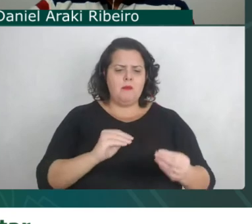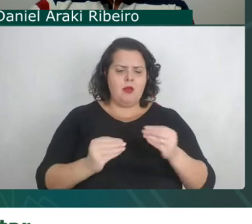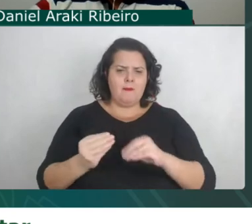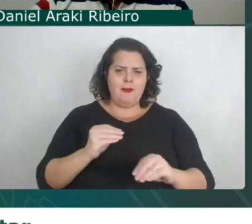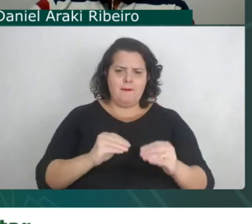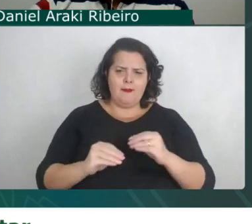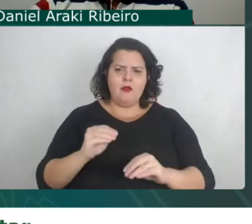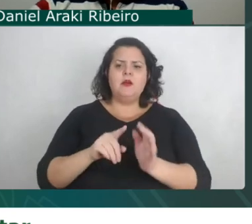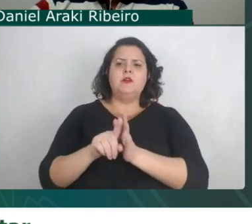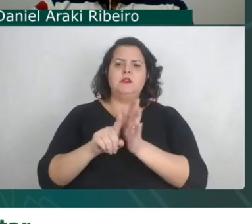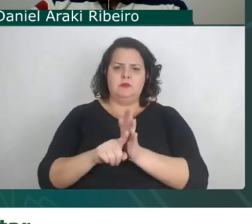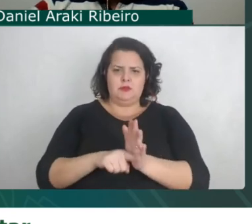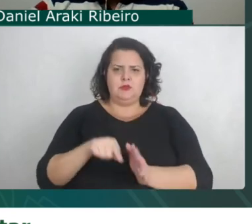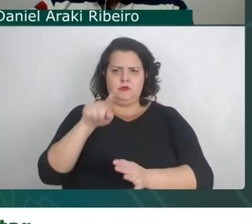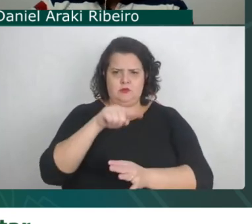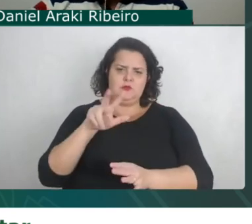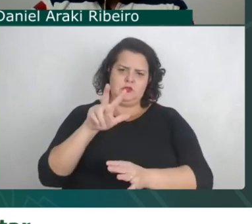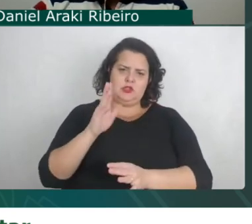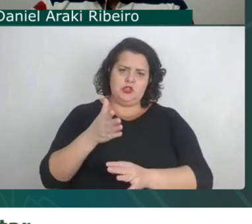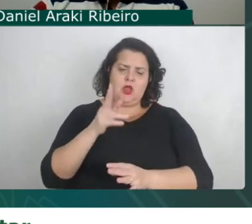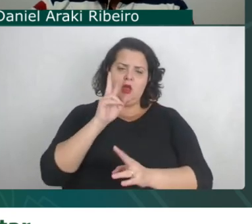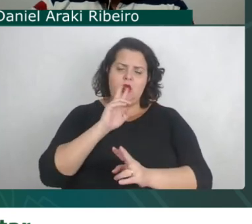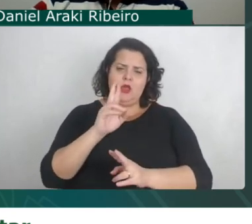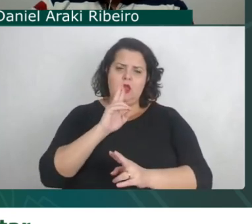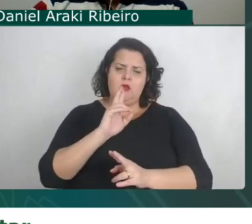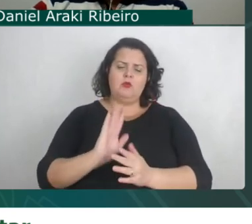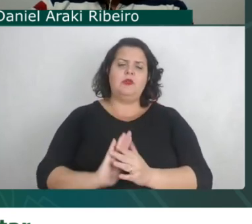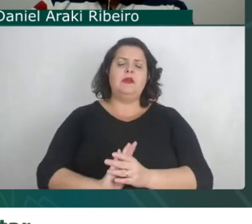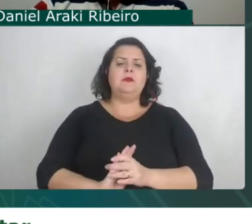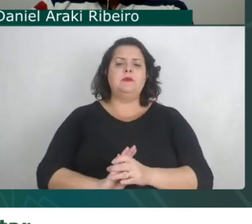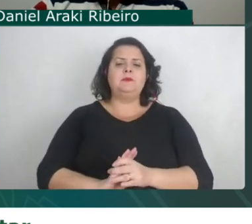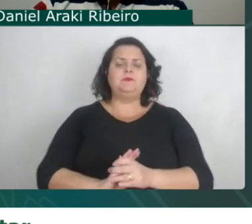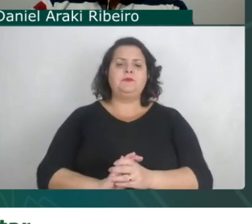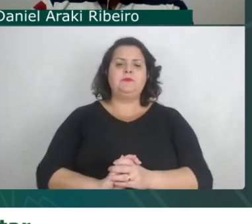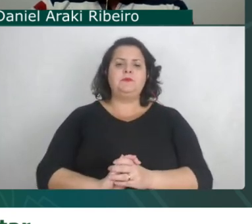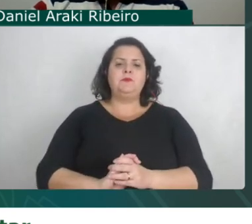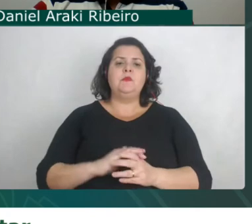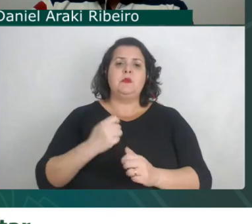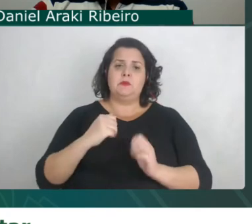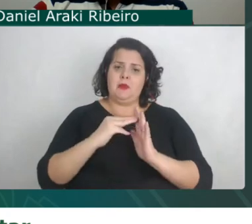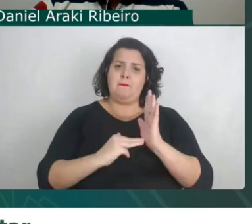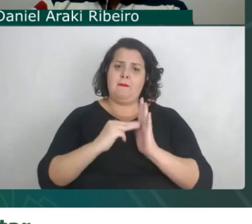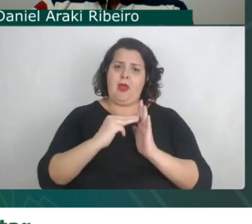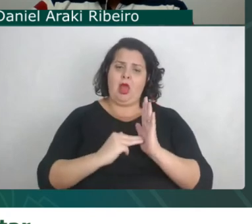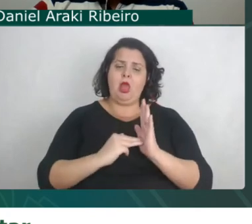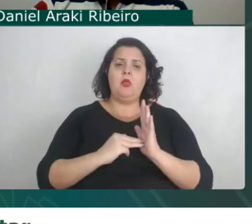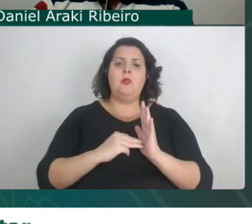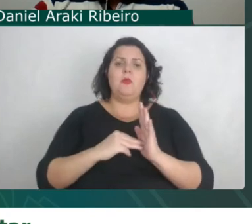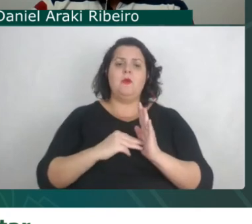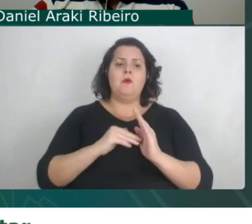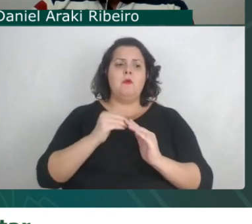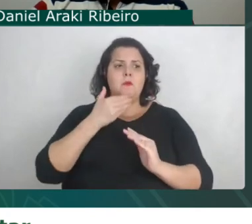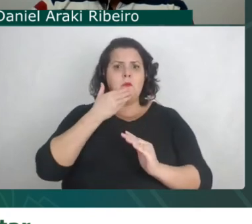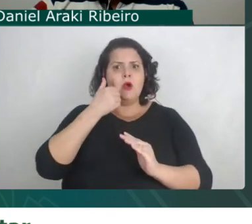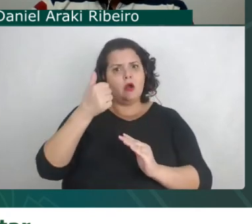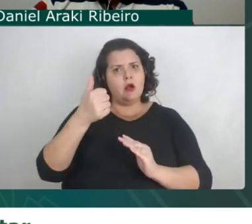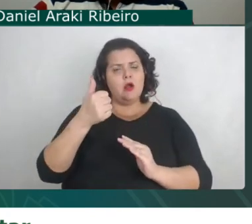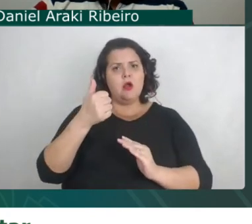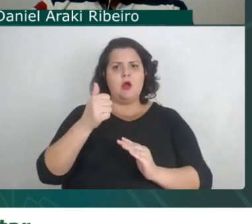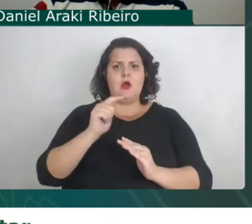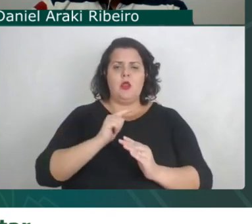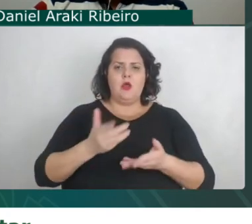nas falas de vocês, né? Com essa questão de métodos mais eficientes de tratamento, né? E também